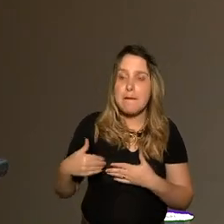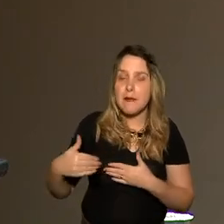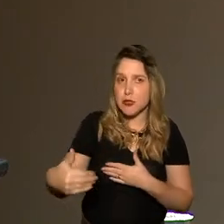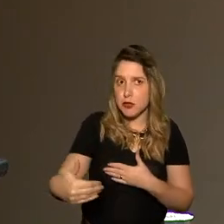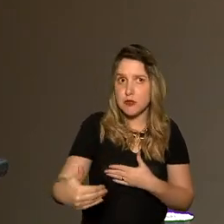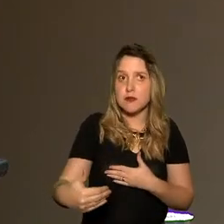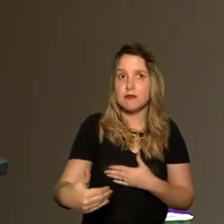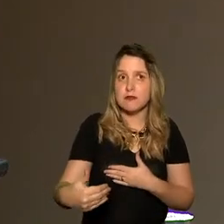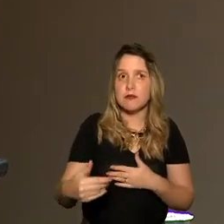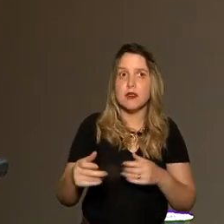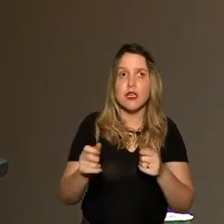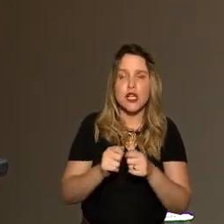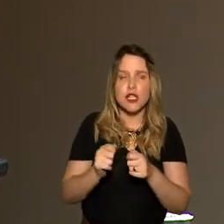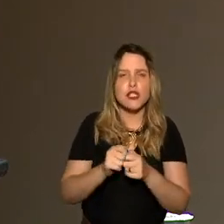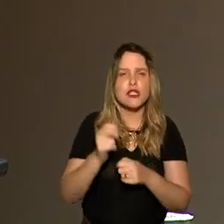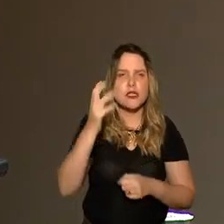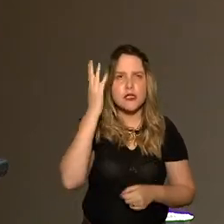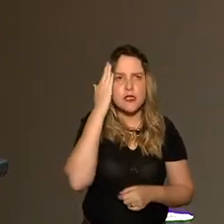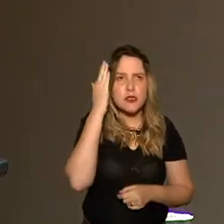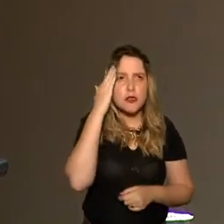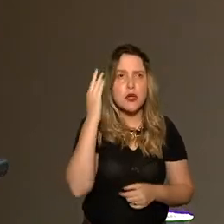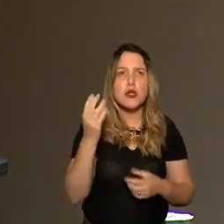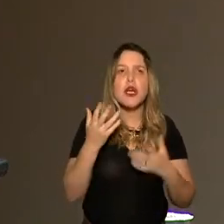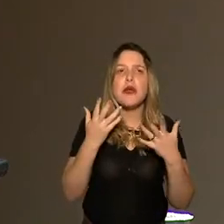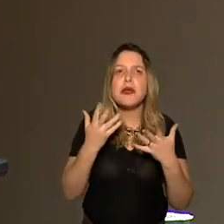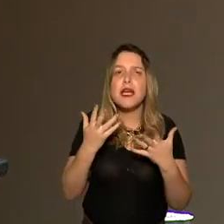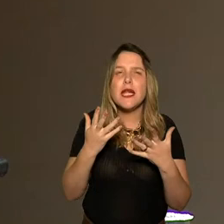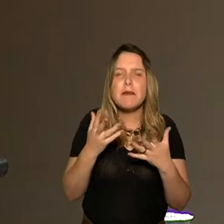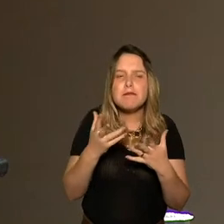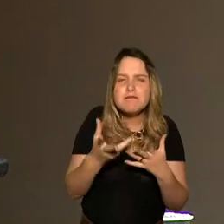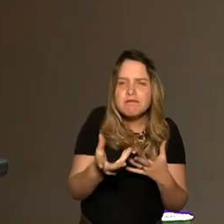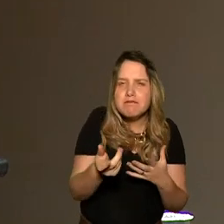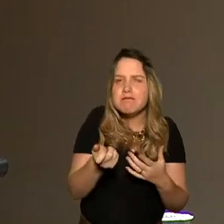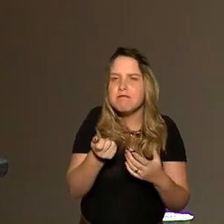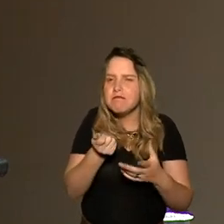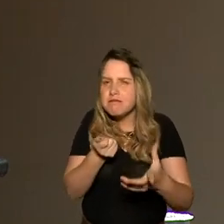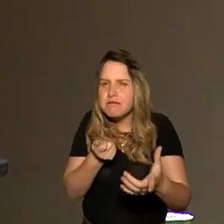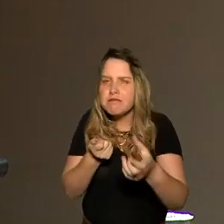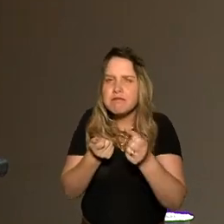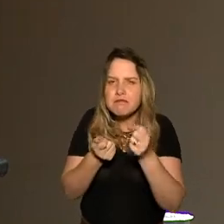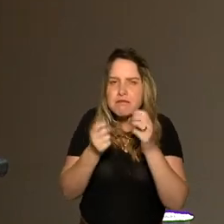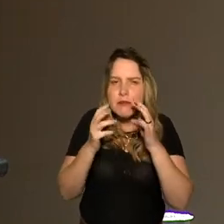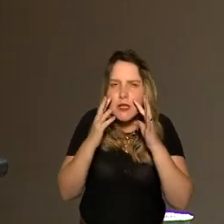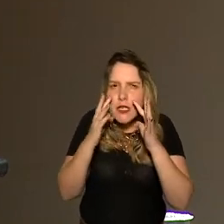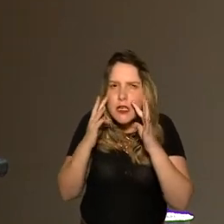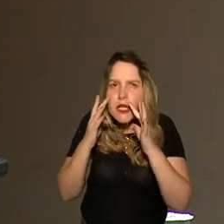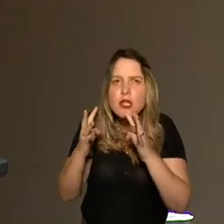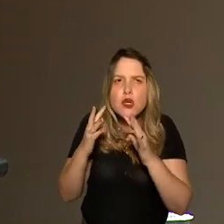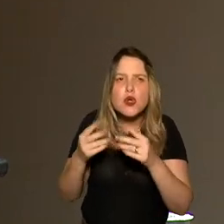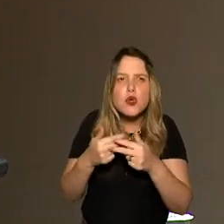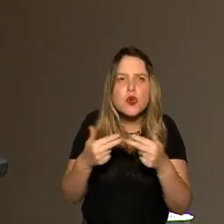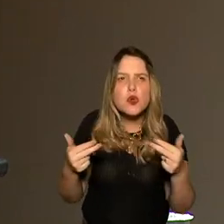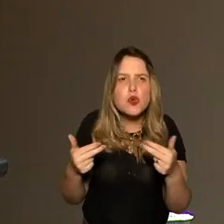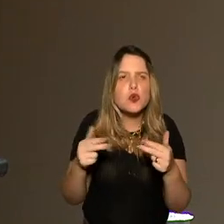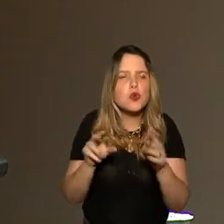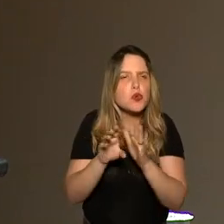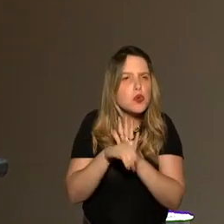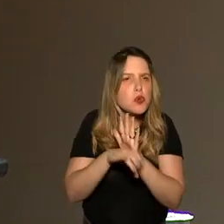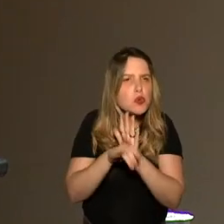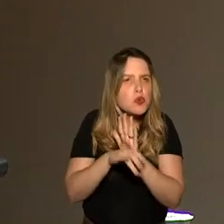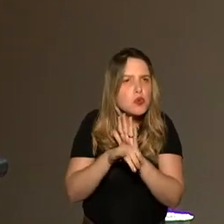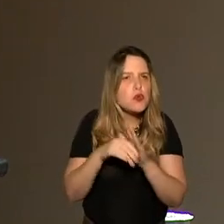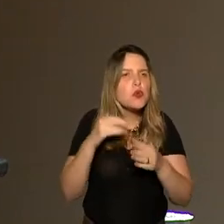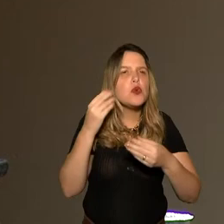daí já que a gente tá nessa discussão eu queria puxar essa questão da integração do Centro Cultural